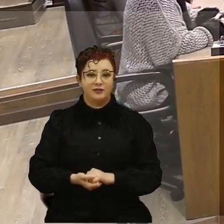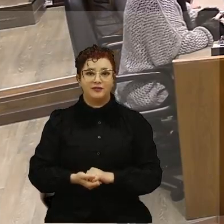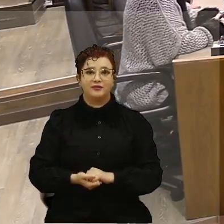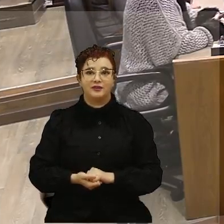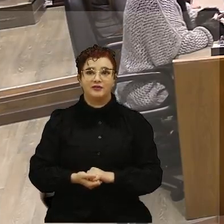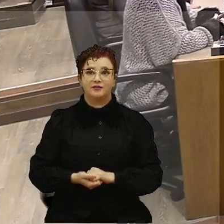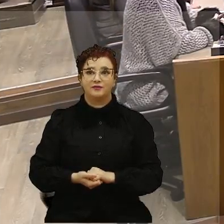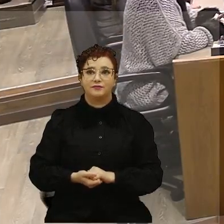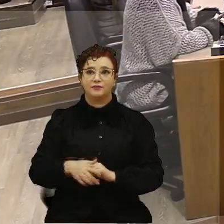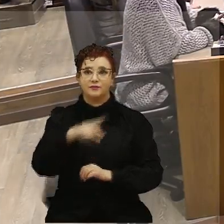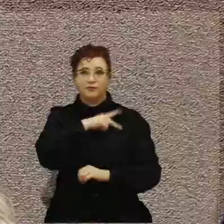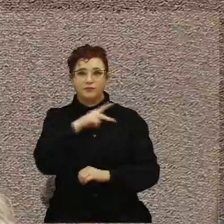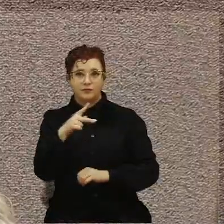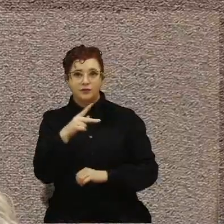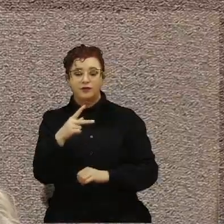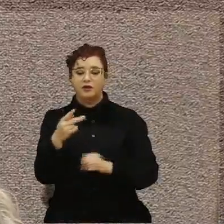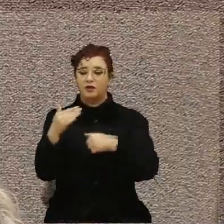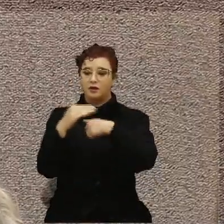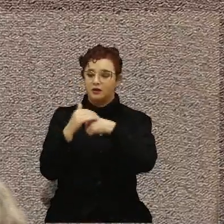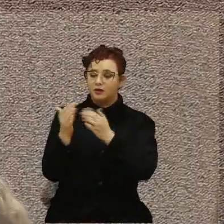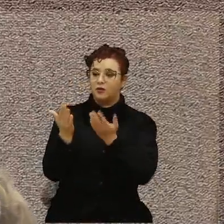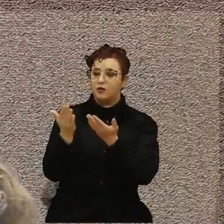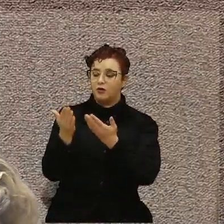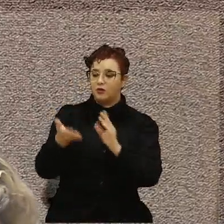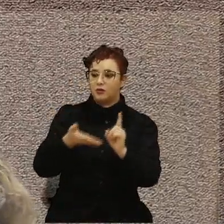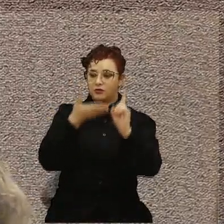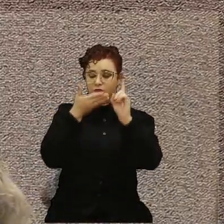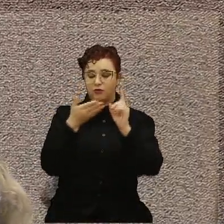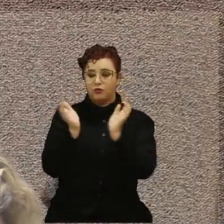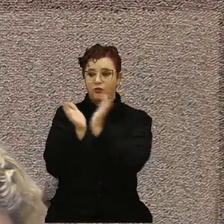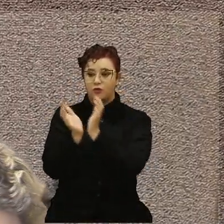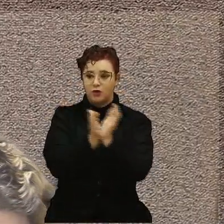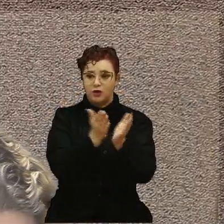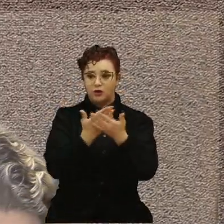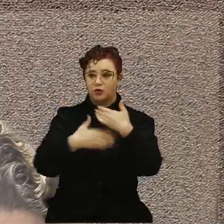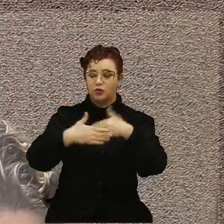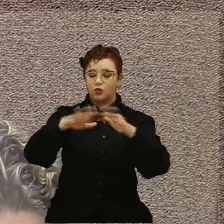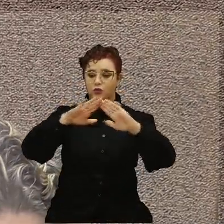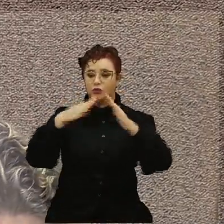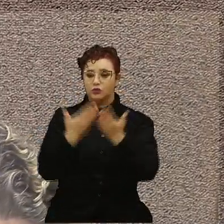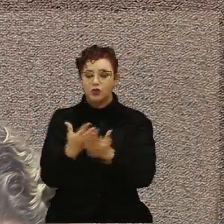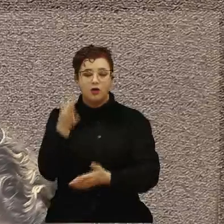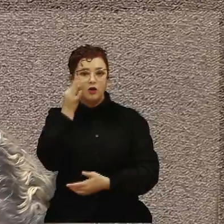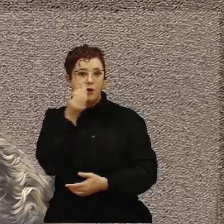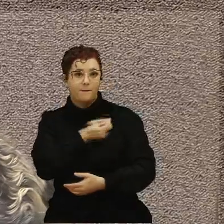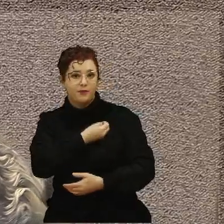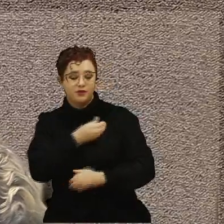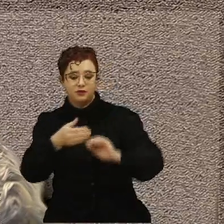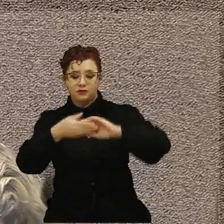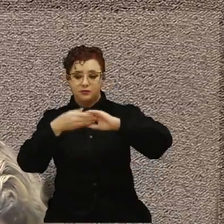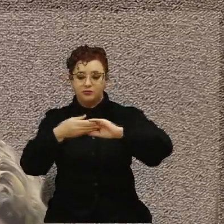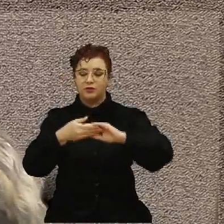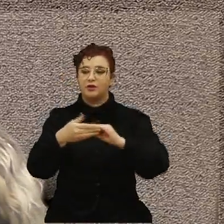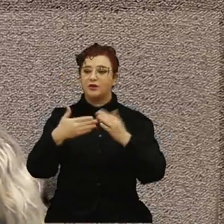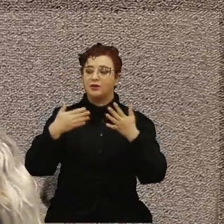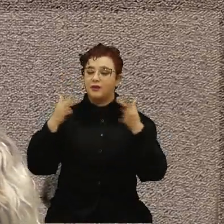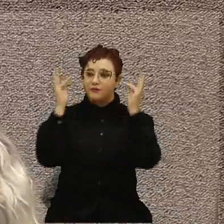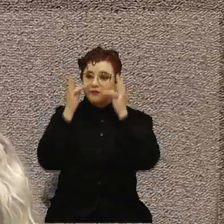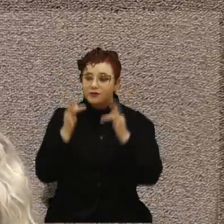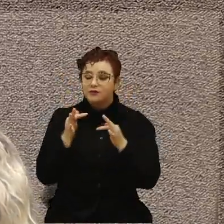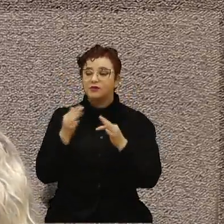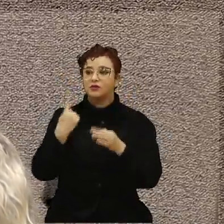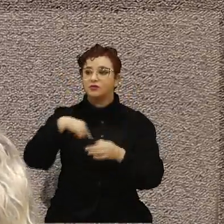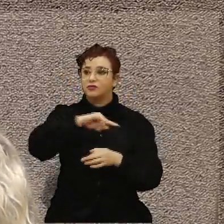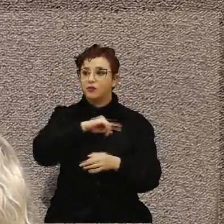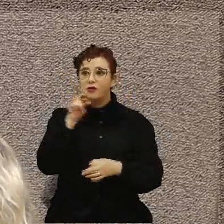Senhora presidente, nobres colegas, quero saudar todas as escolas aqui presentes. É uma alegria muito grande para a gente, como vereador,